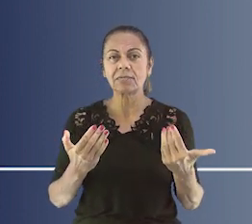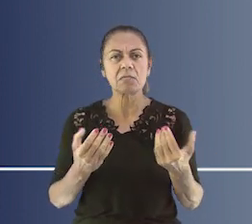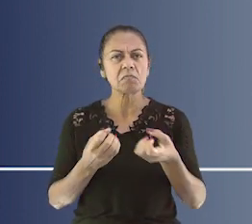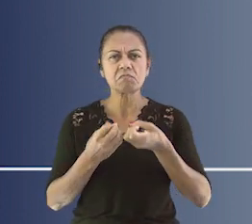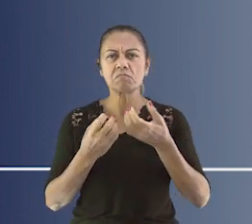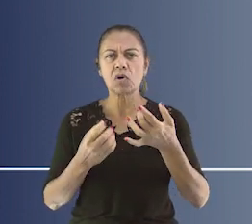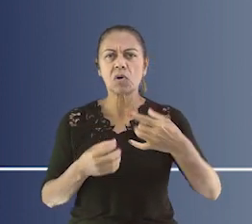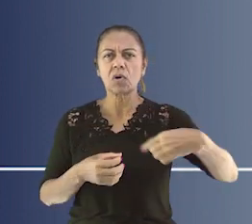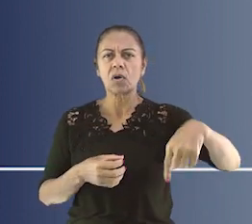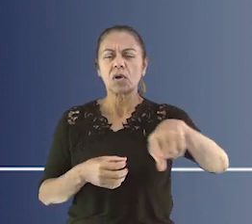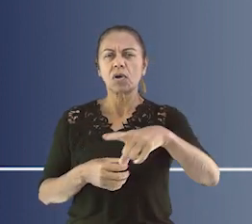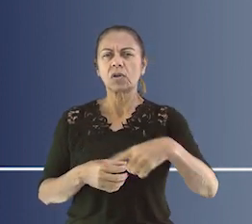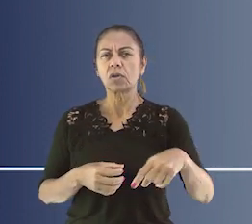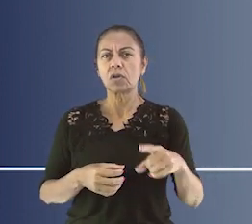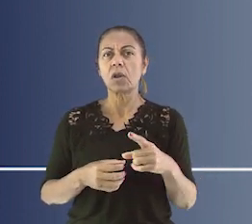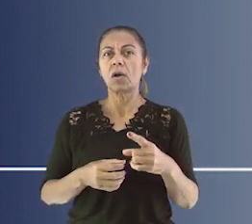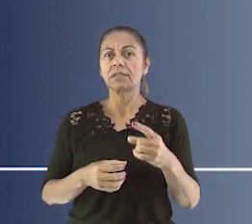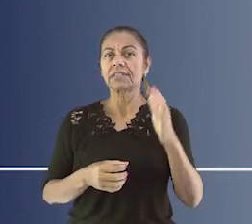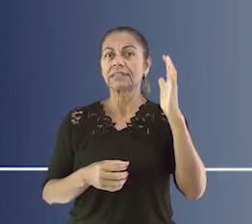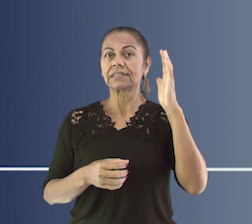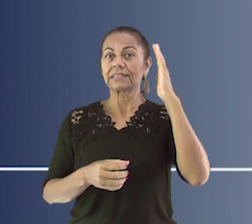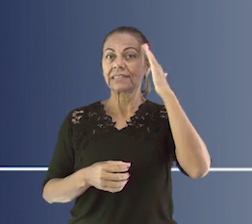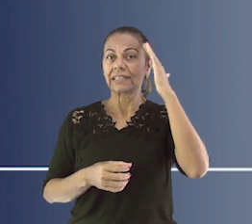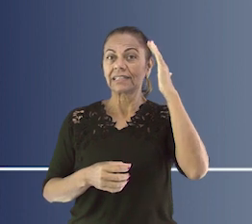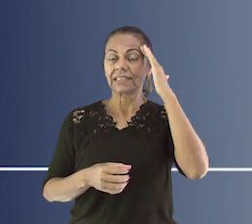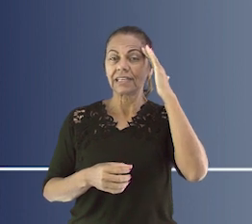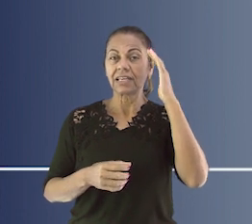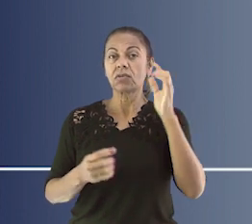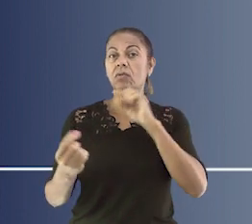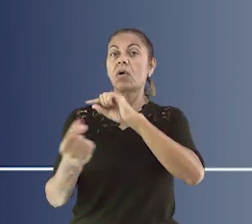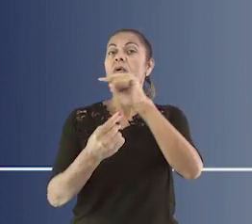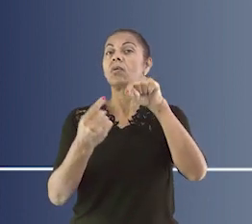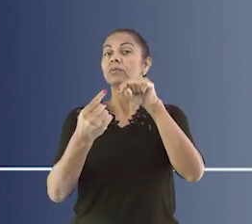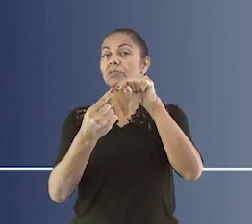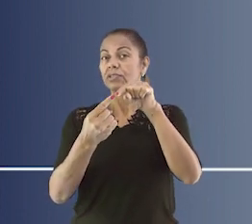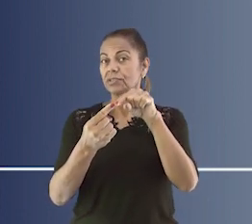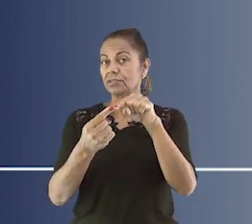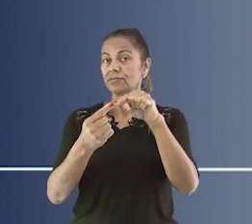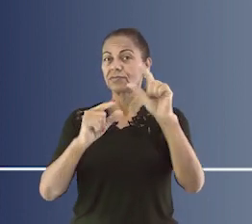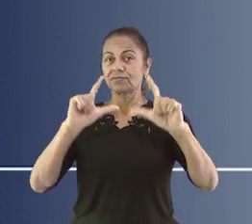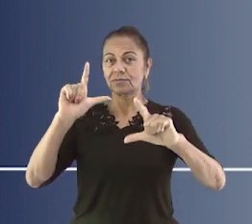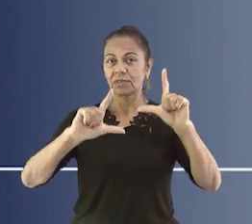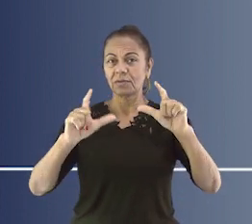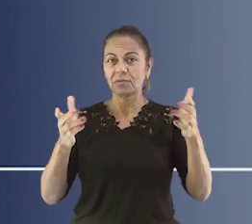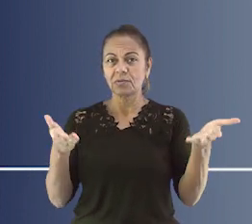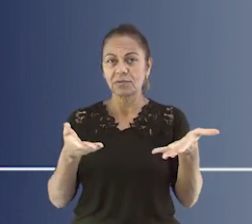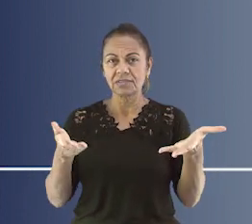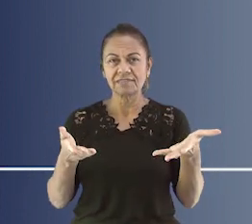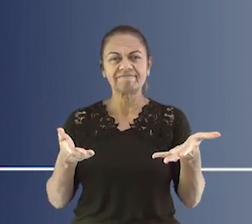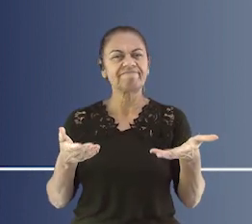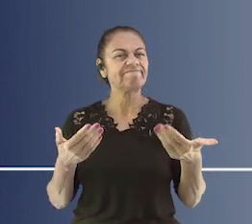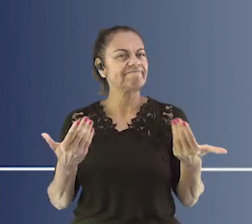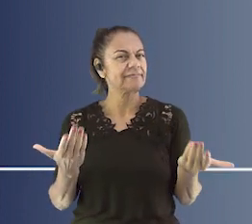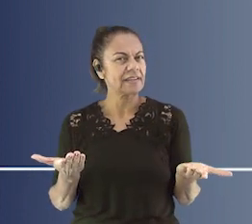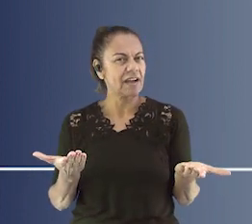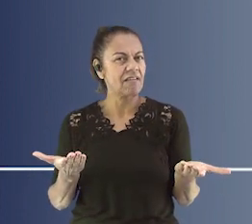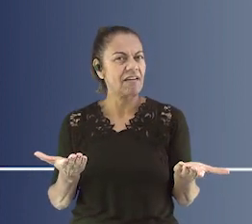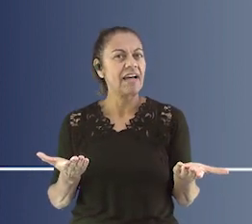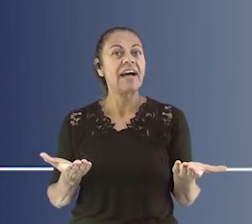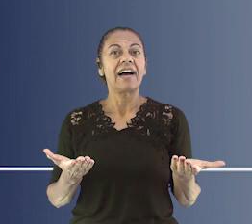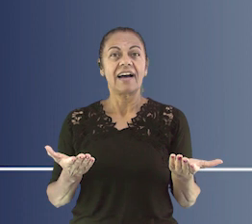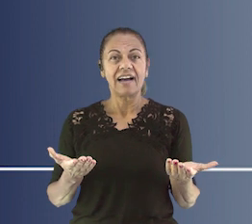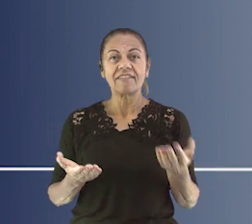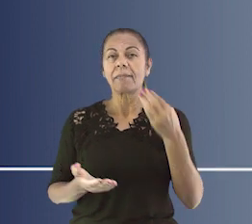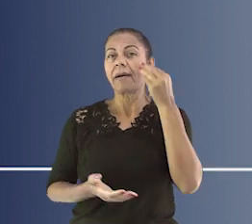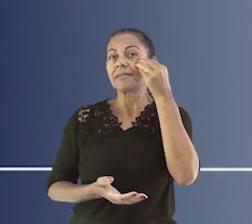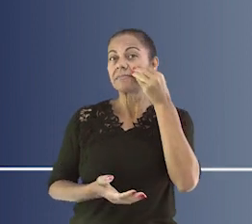do objetivo do programa de hoje? Então, fica ligado aí! Hoje iremos experimentar variados